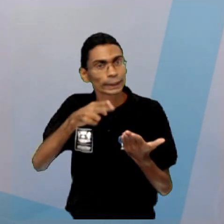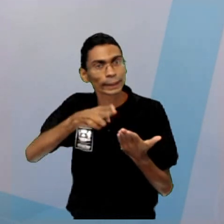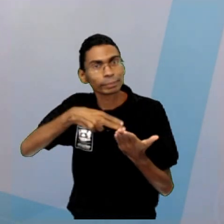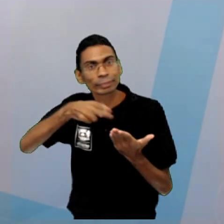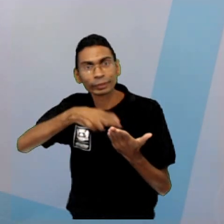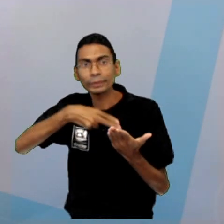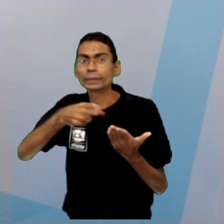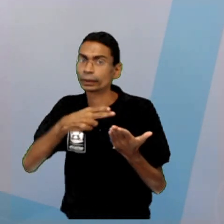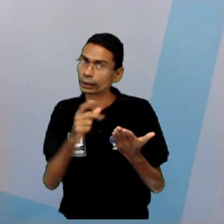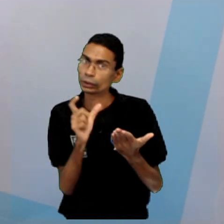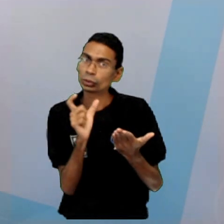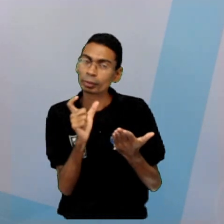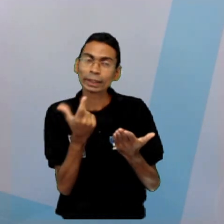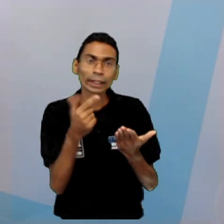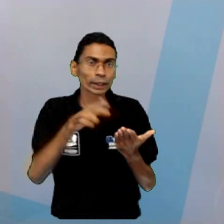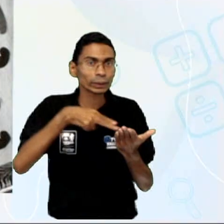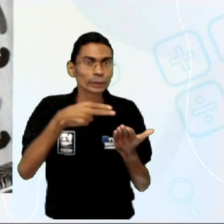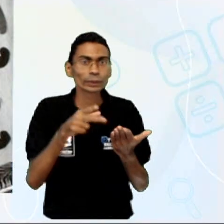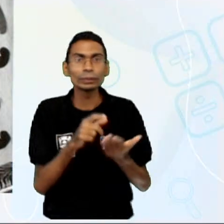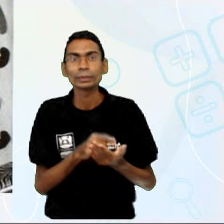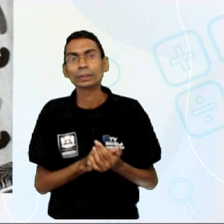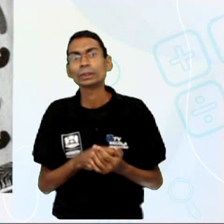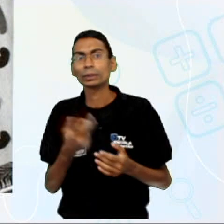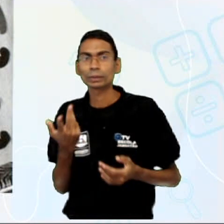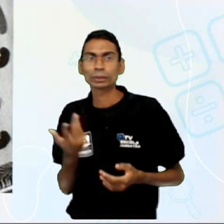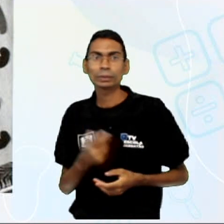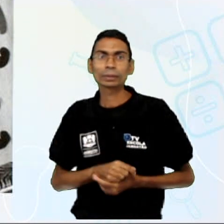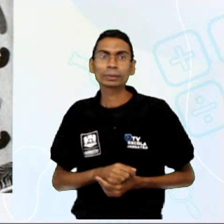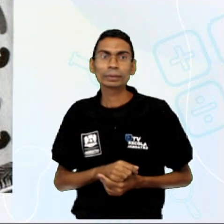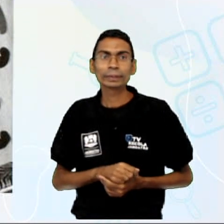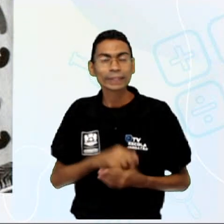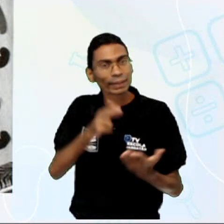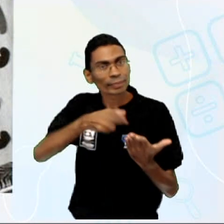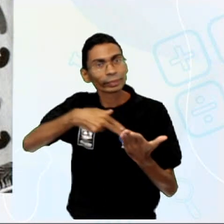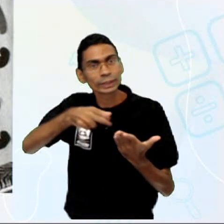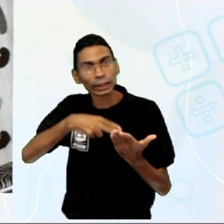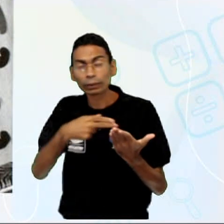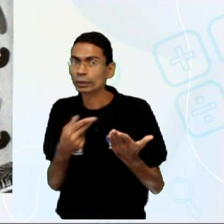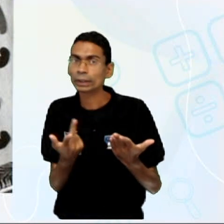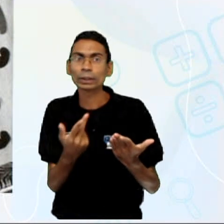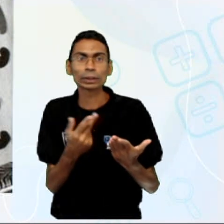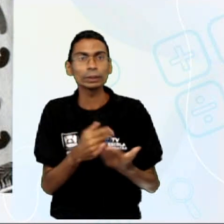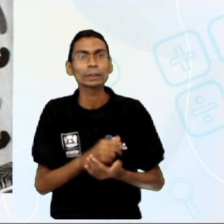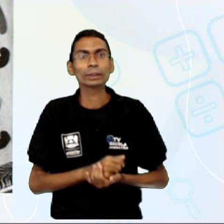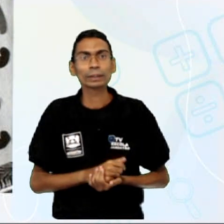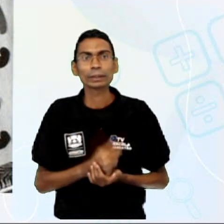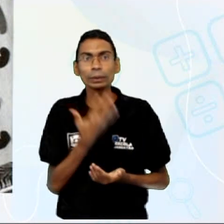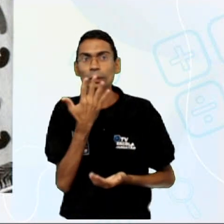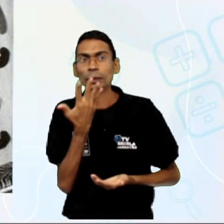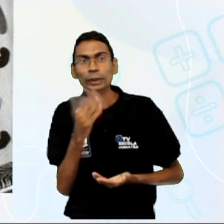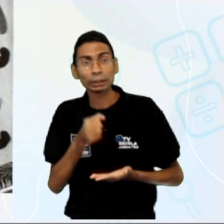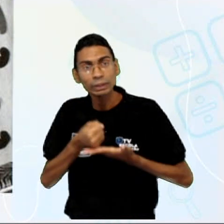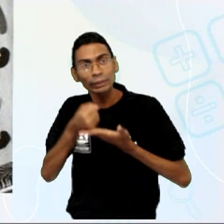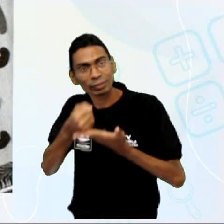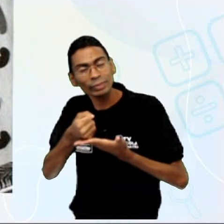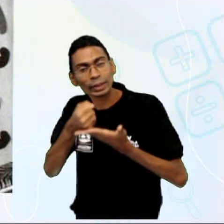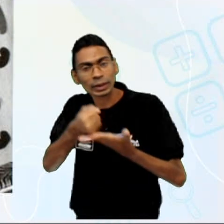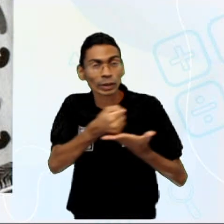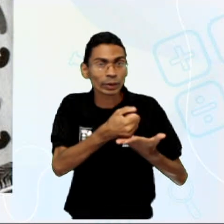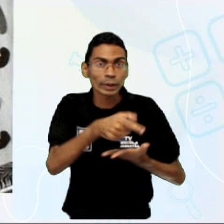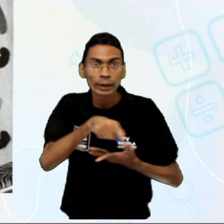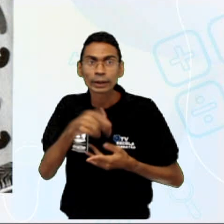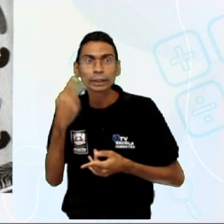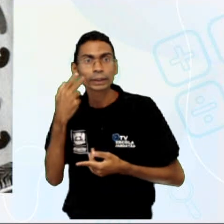tinta guache, né? Pintava as suas auxiliares, como a gente vê aí, ele tinha algumas auxiliares. Elas pintavam os papéis,